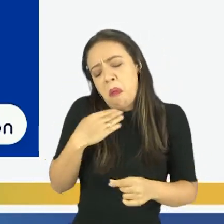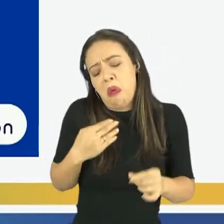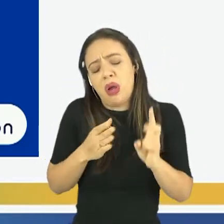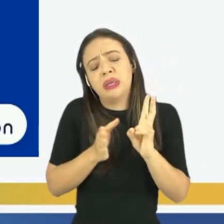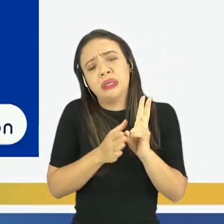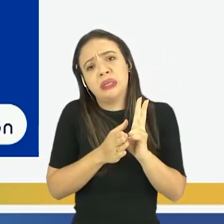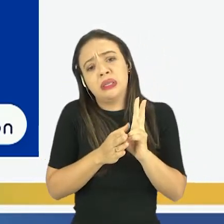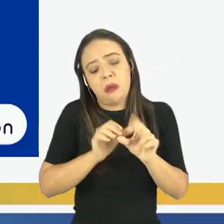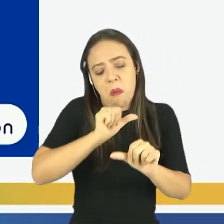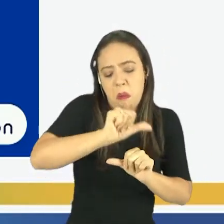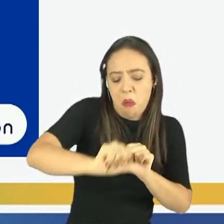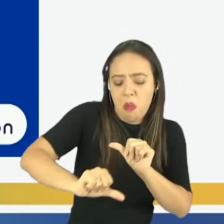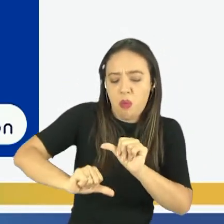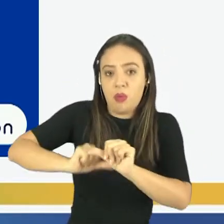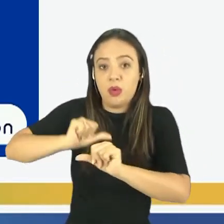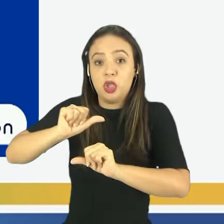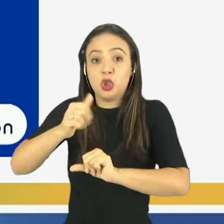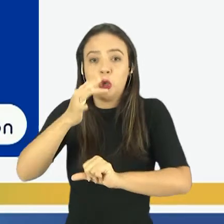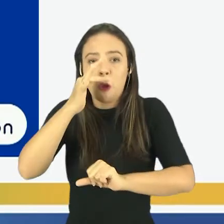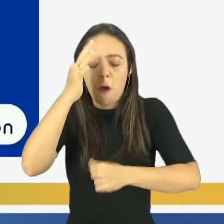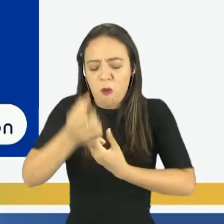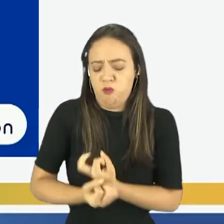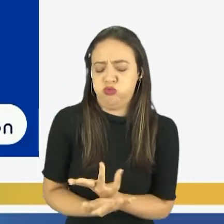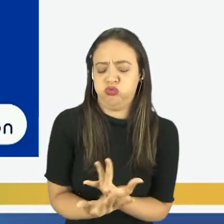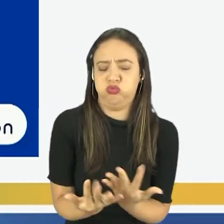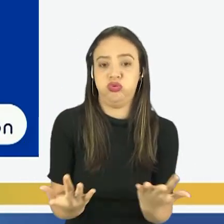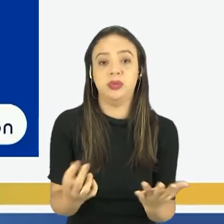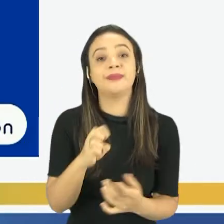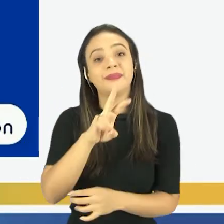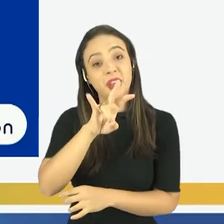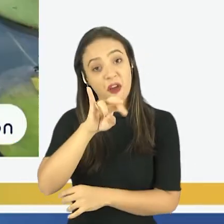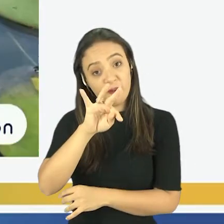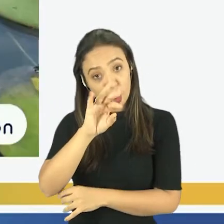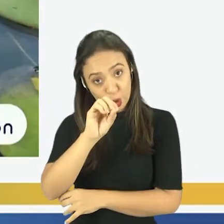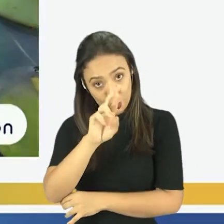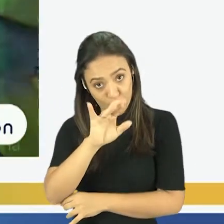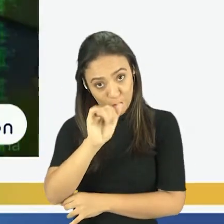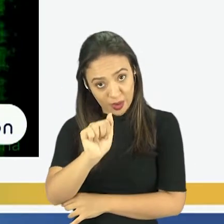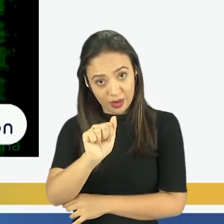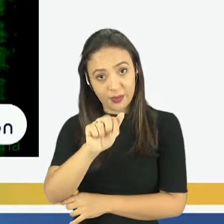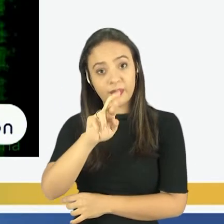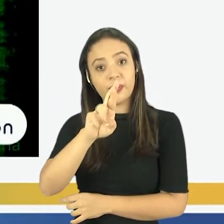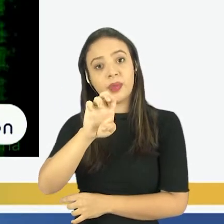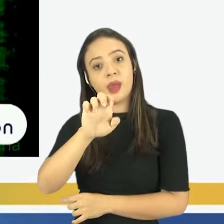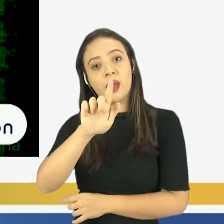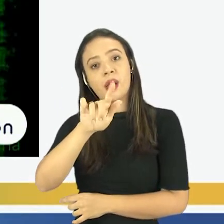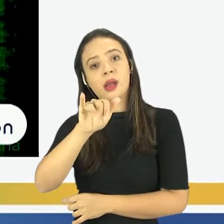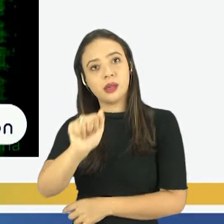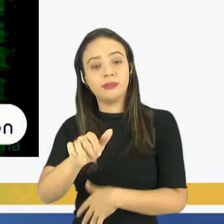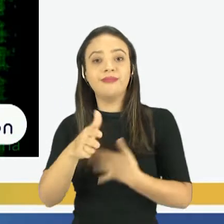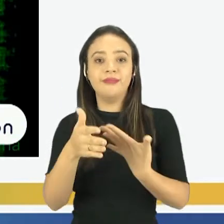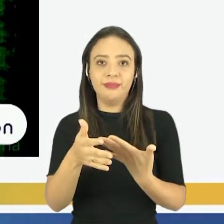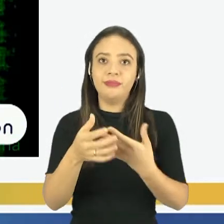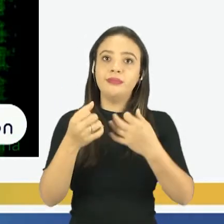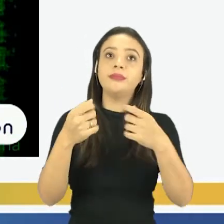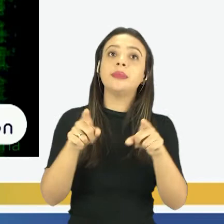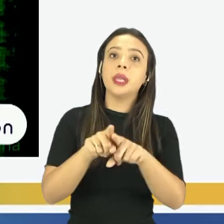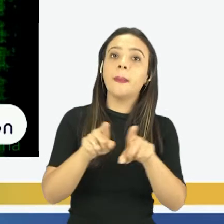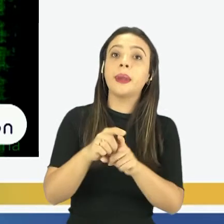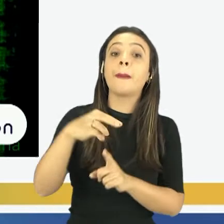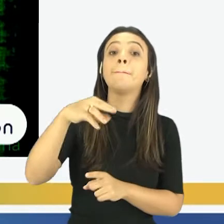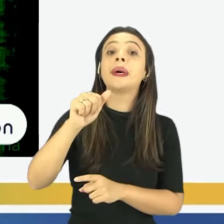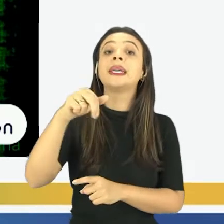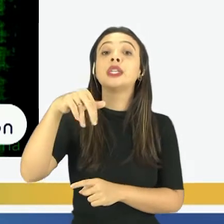Índia, a transforma na grande flor do Amazonas, a Vitória Régia. A Linda Mani conta a história da pequena